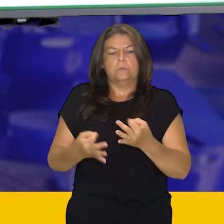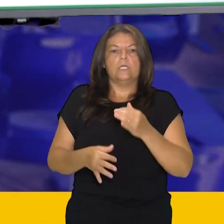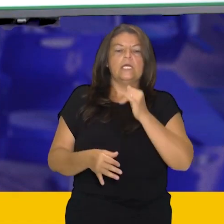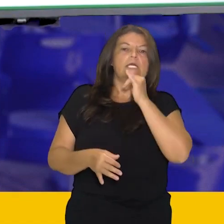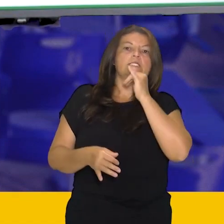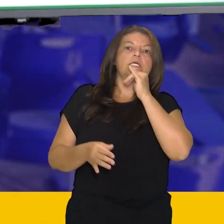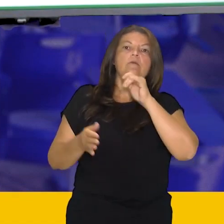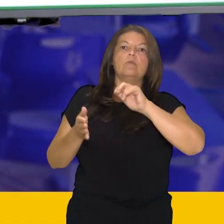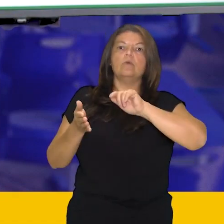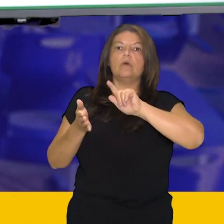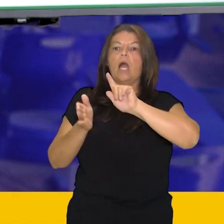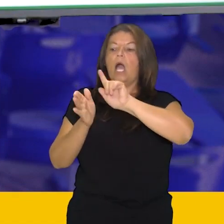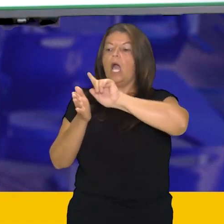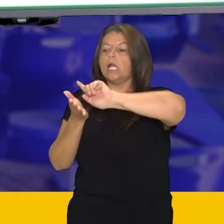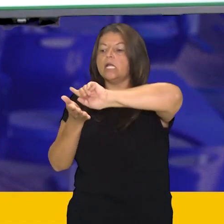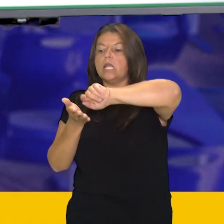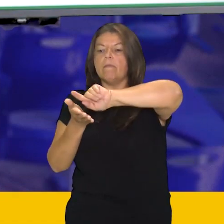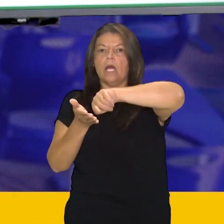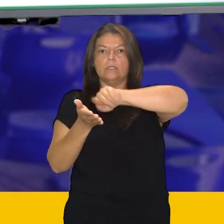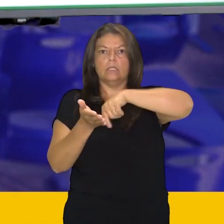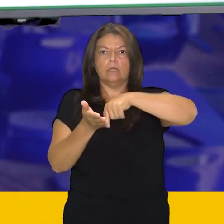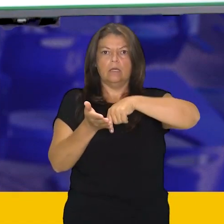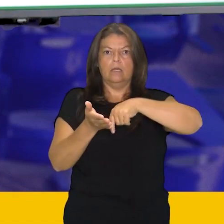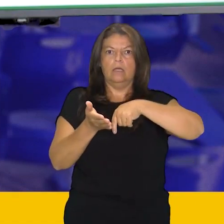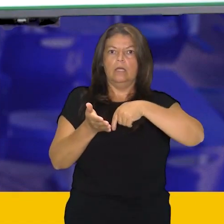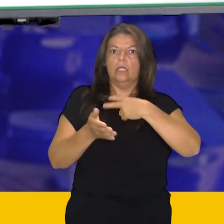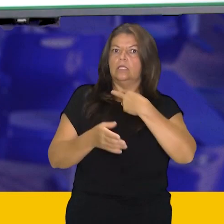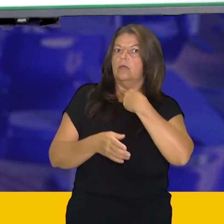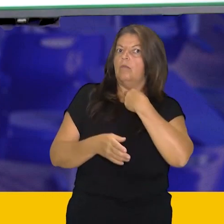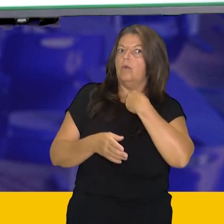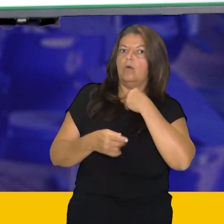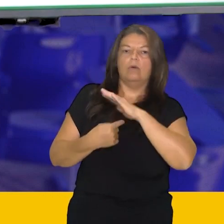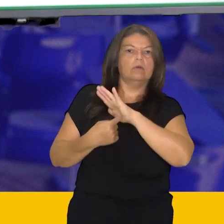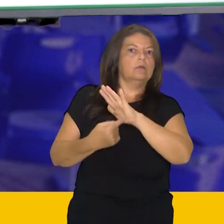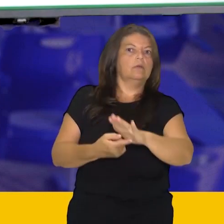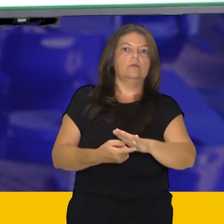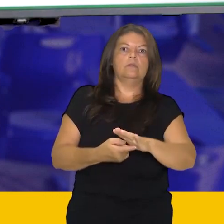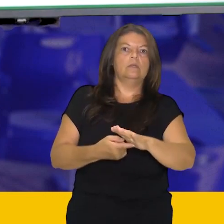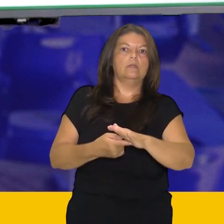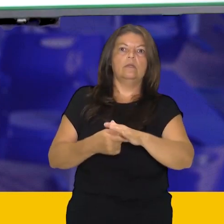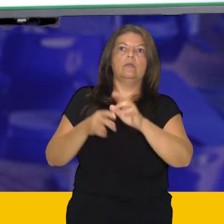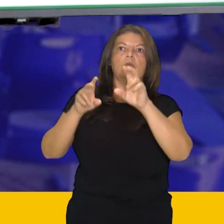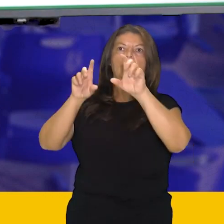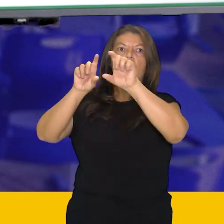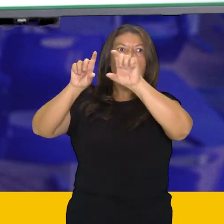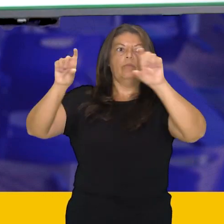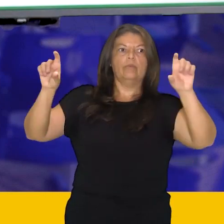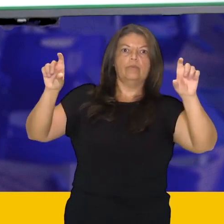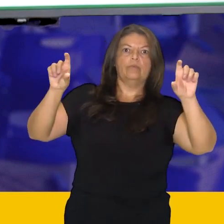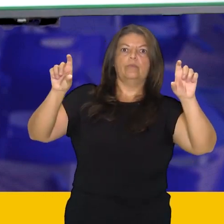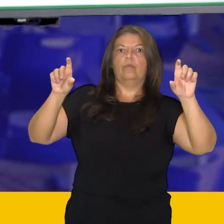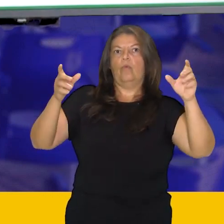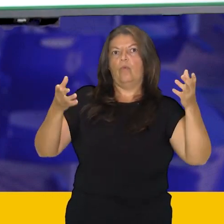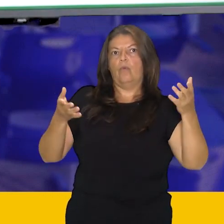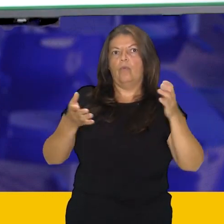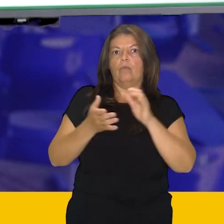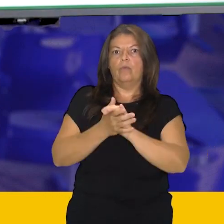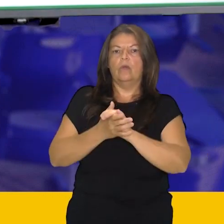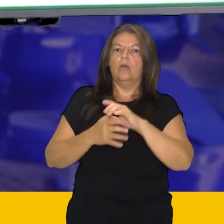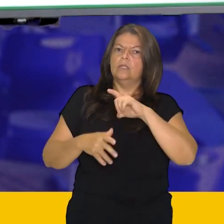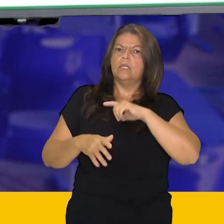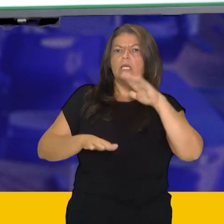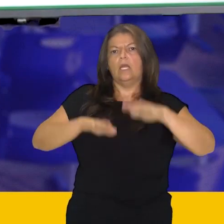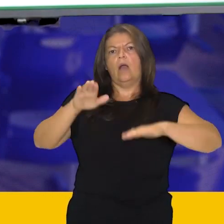gramática normativa diz que não devemos iniciar uma oração com pronome oblíquo átono, mas existem